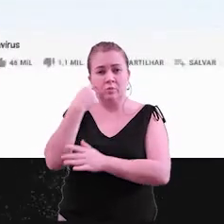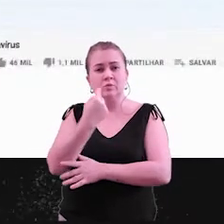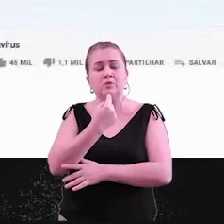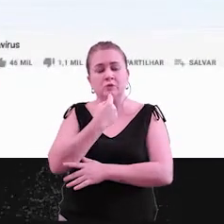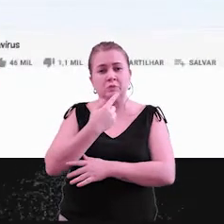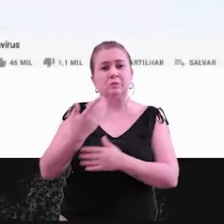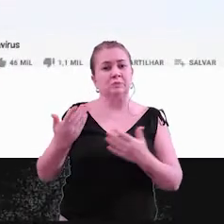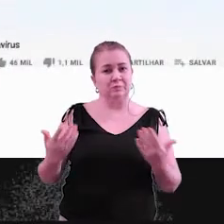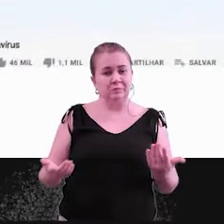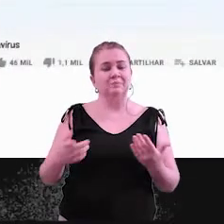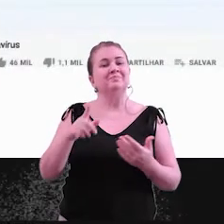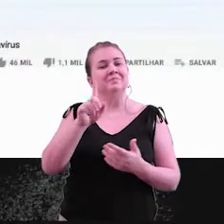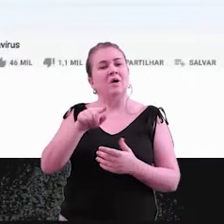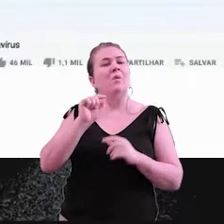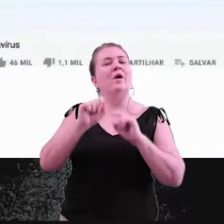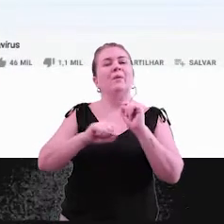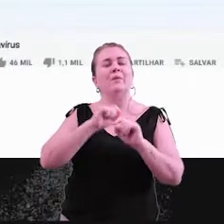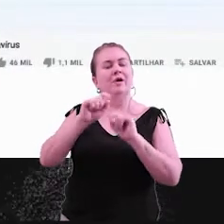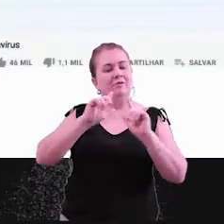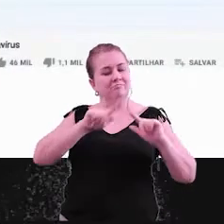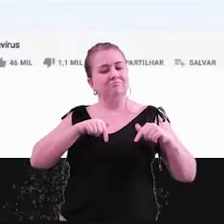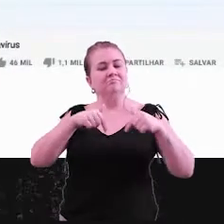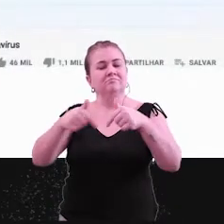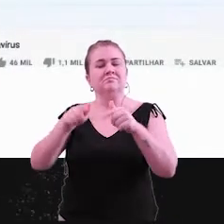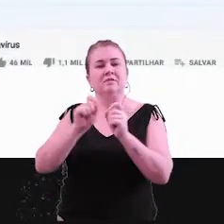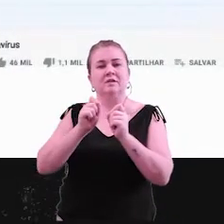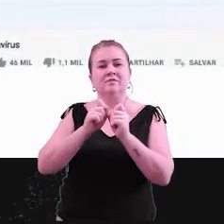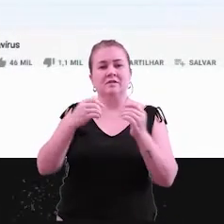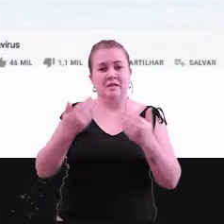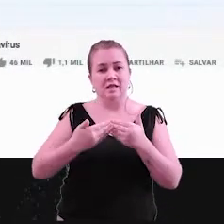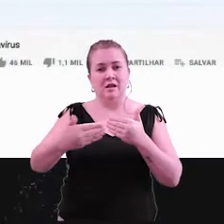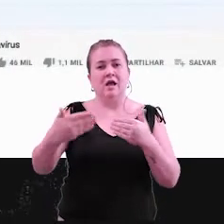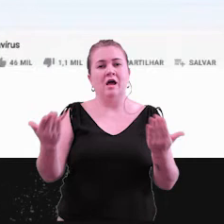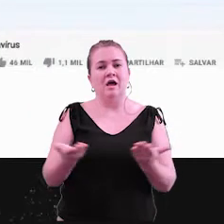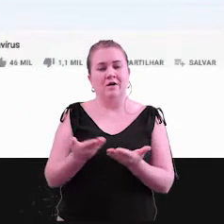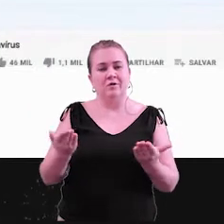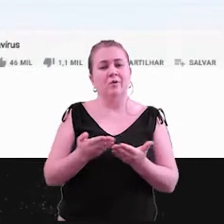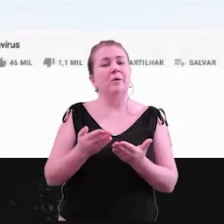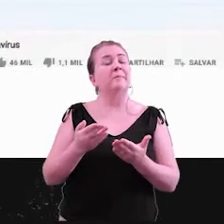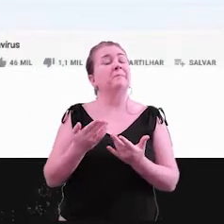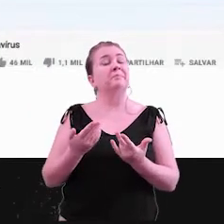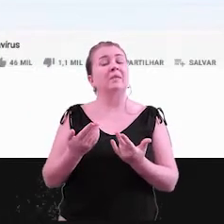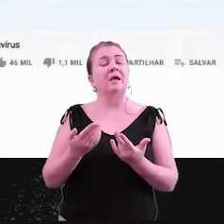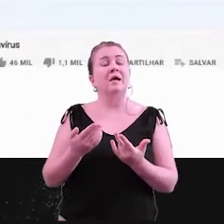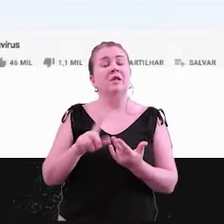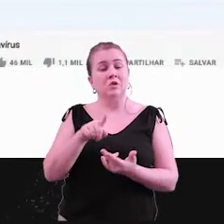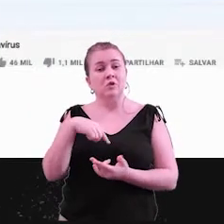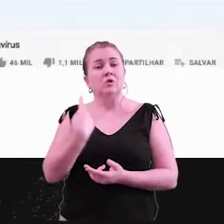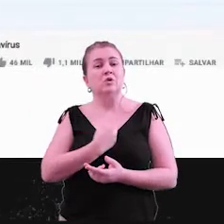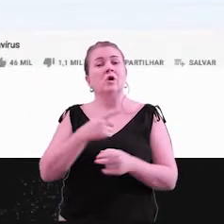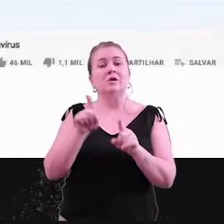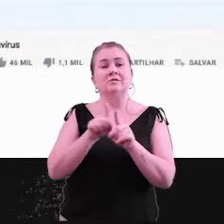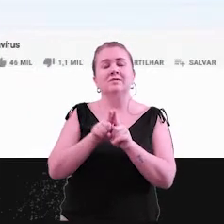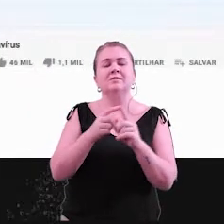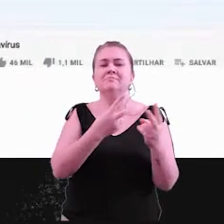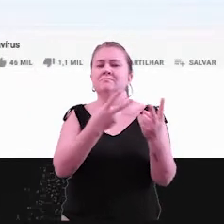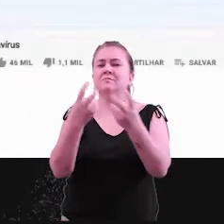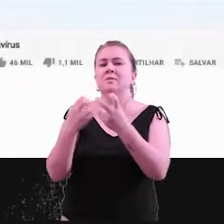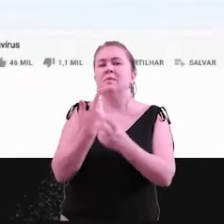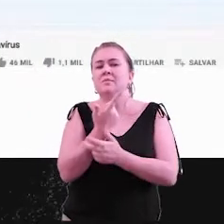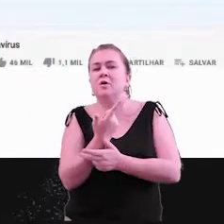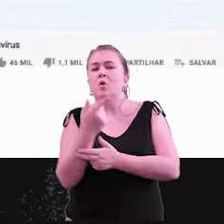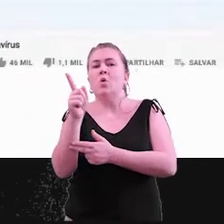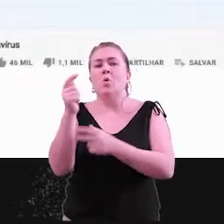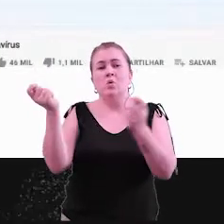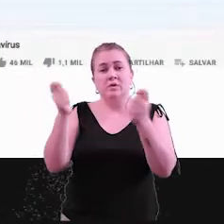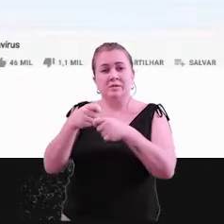Então, são iniciativas que estão sendo realizadas. Ao mesmo tempo, temos visto outras ações de divulgação